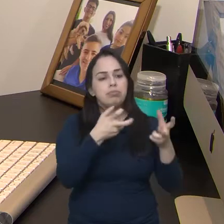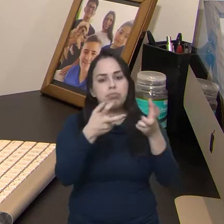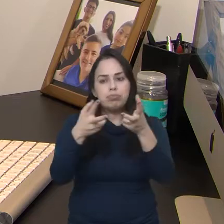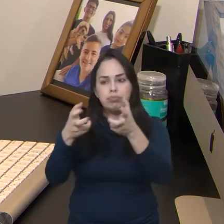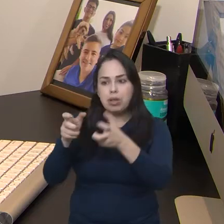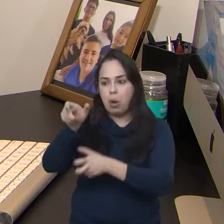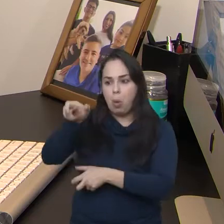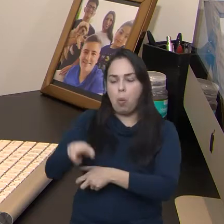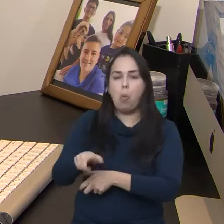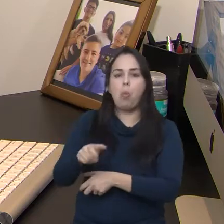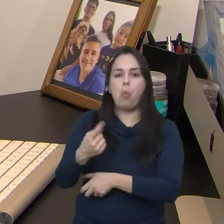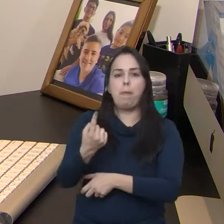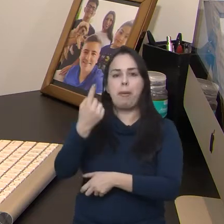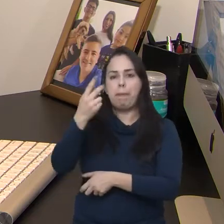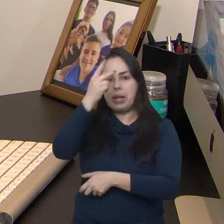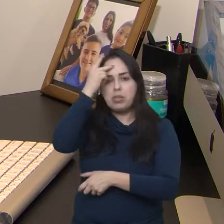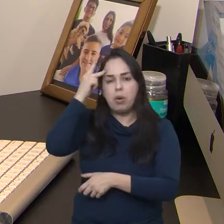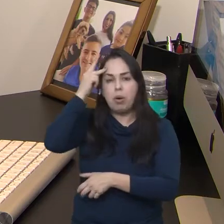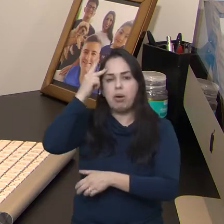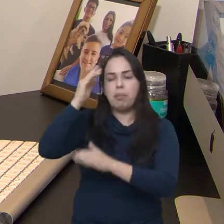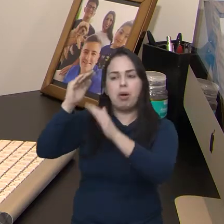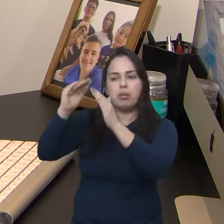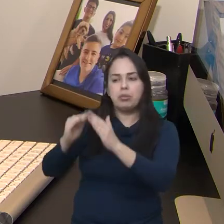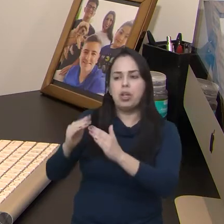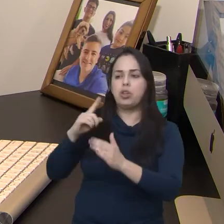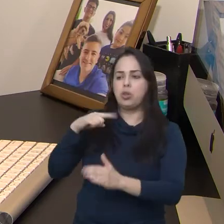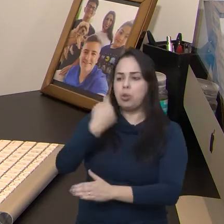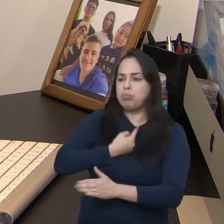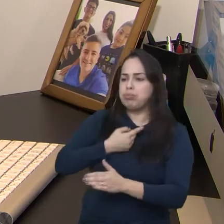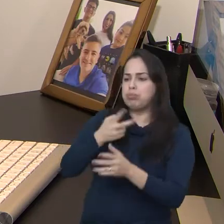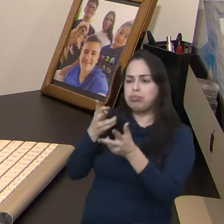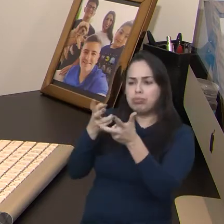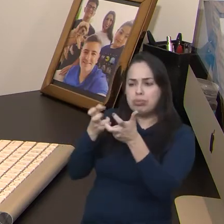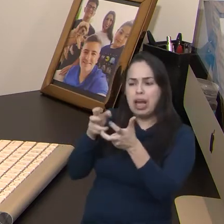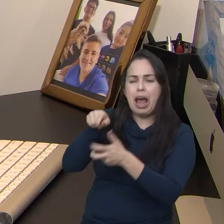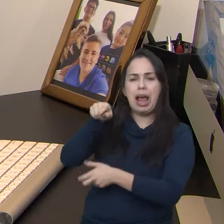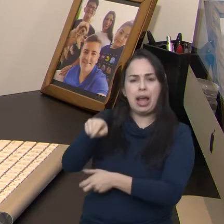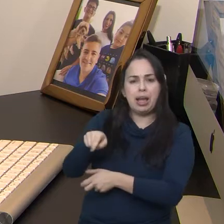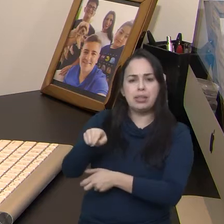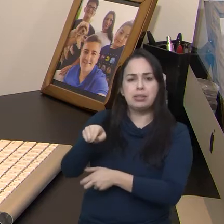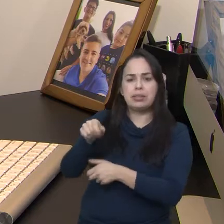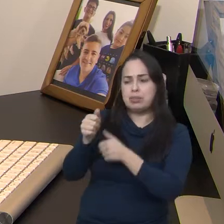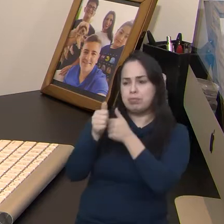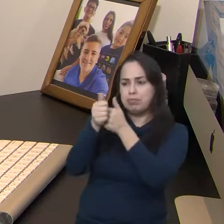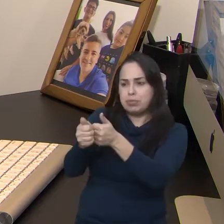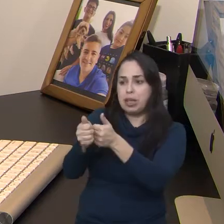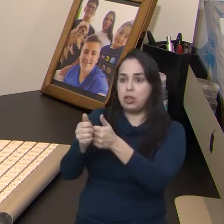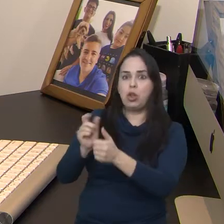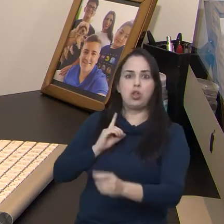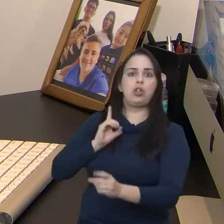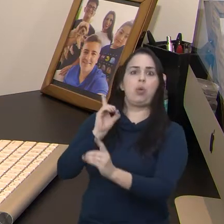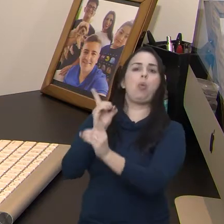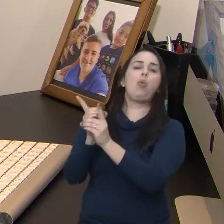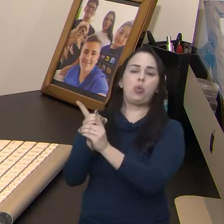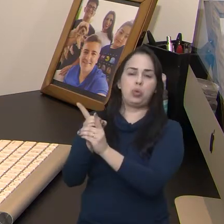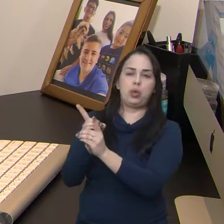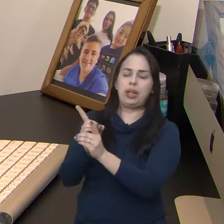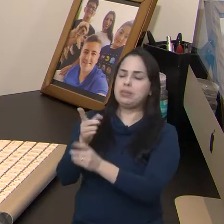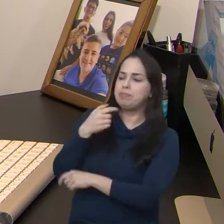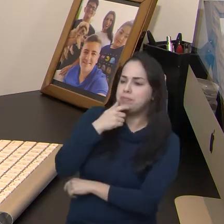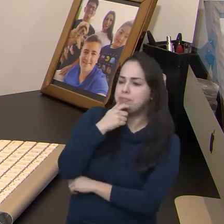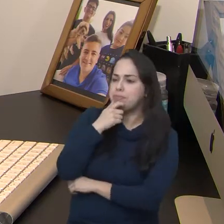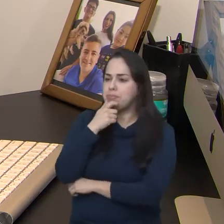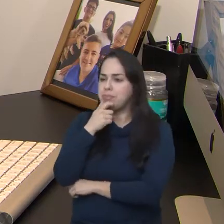uma necessidade de um morador, no qual nós acompanhamos o dia a dia dele, né? Uma pessoa que nós, por acaso,